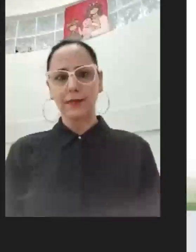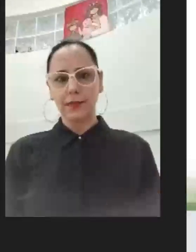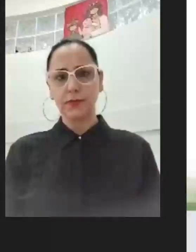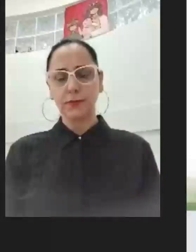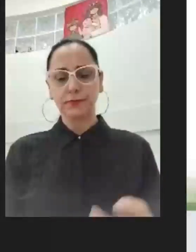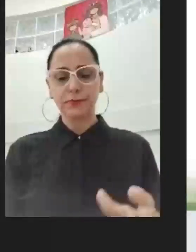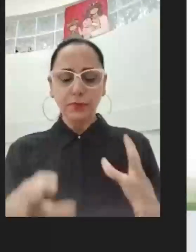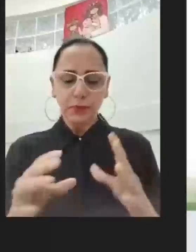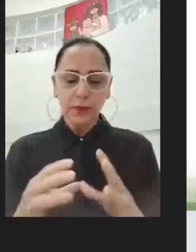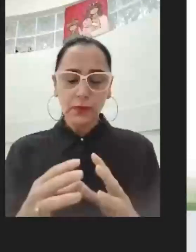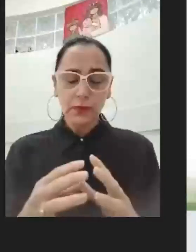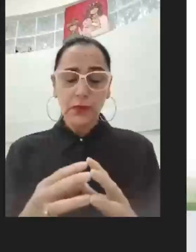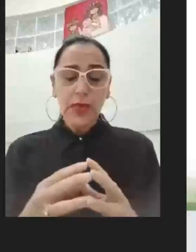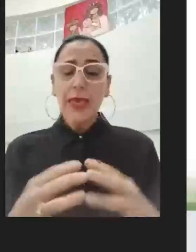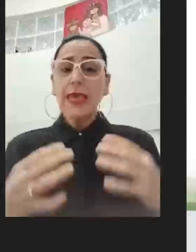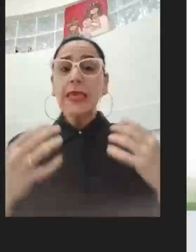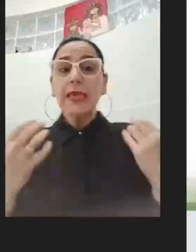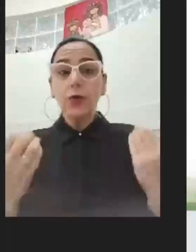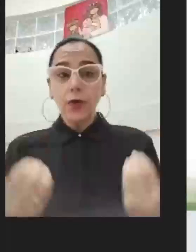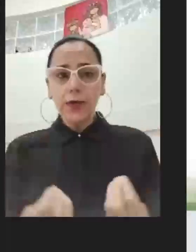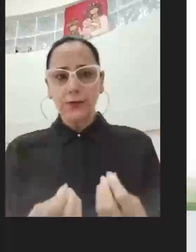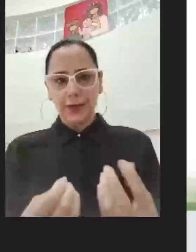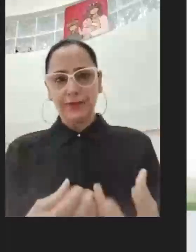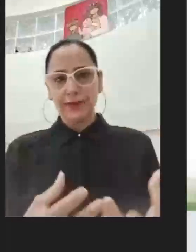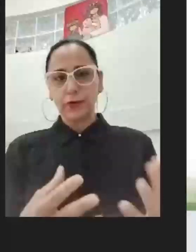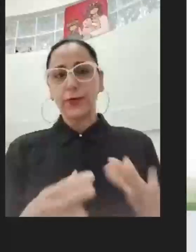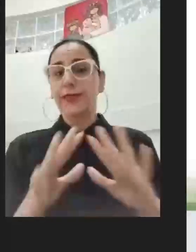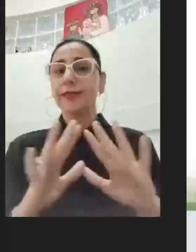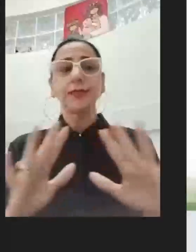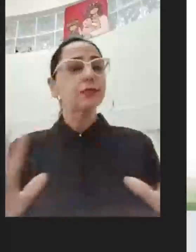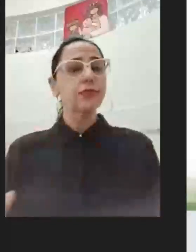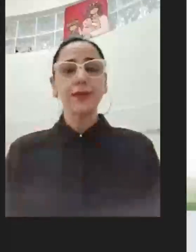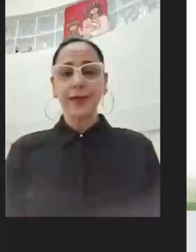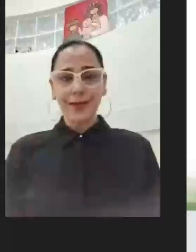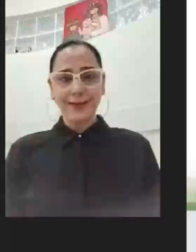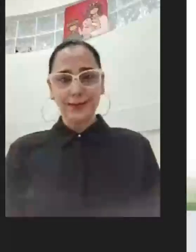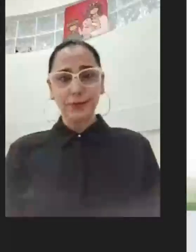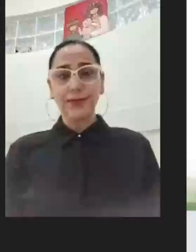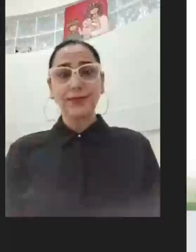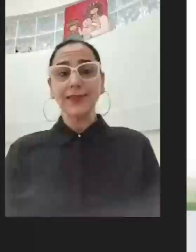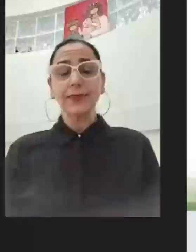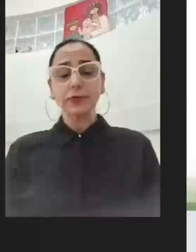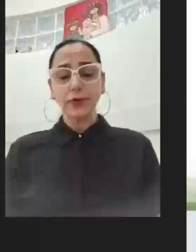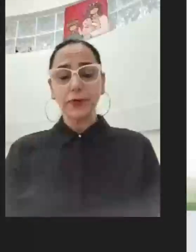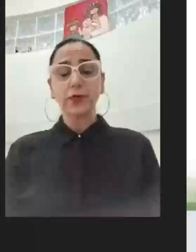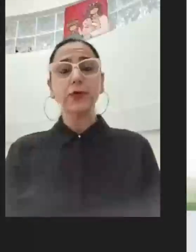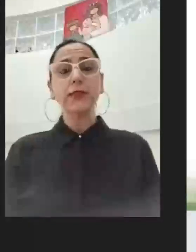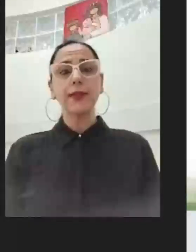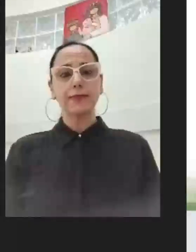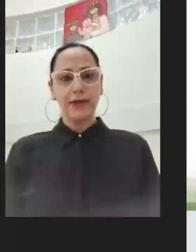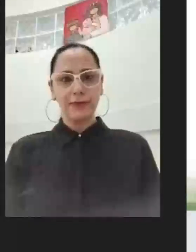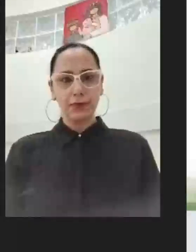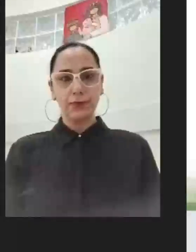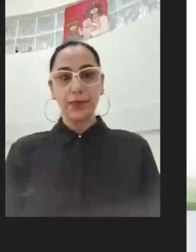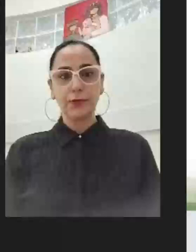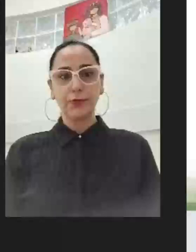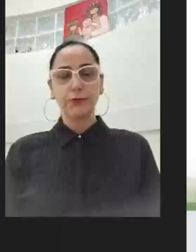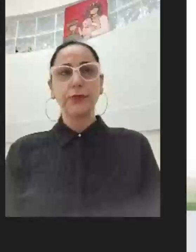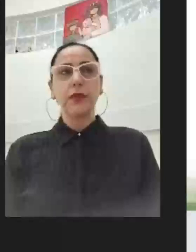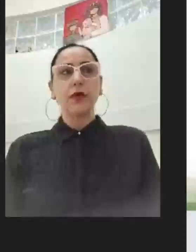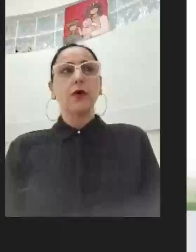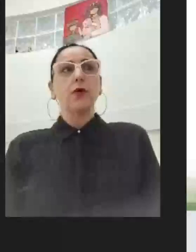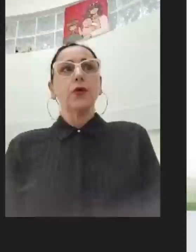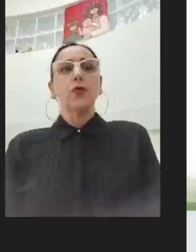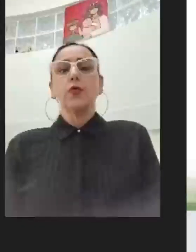dar continuidade nisso? E enquanto ela falava comigo, até então não tinha nada. O neném estava com fome. Enquanto ela